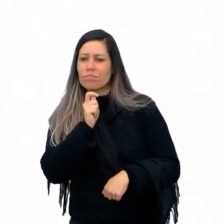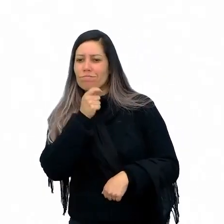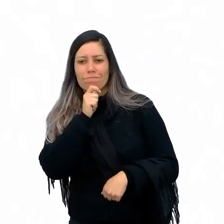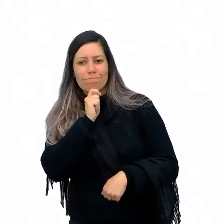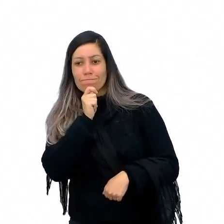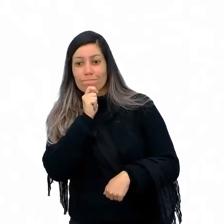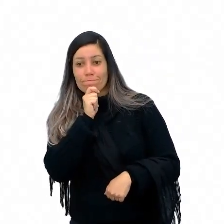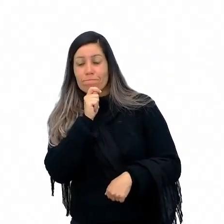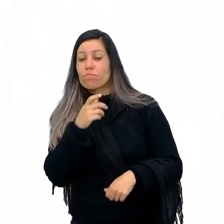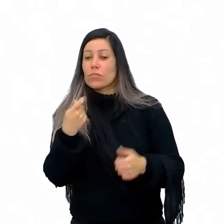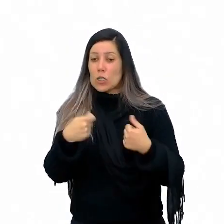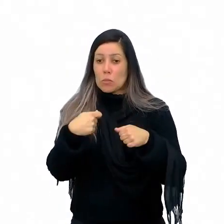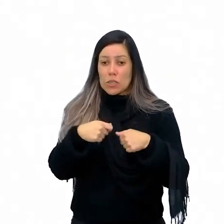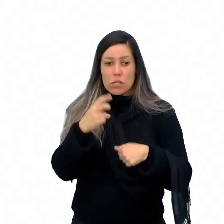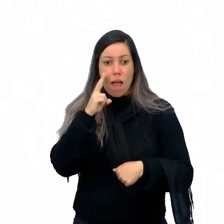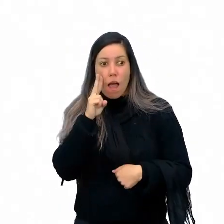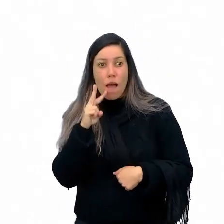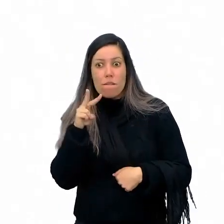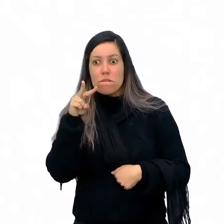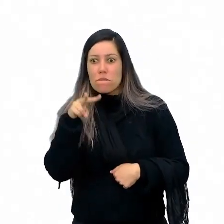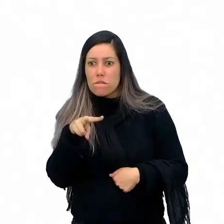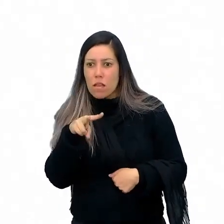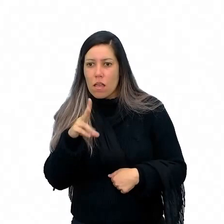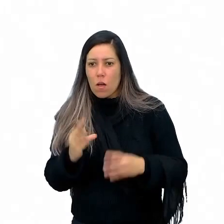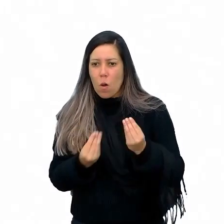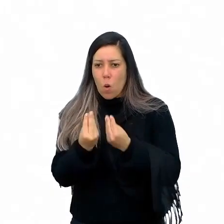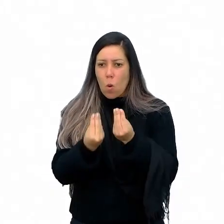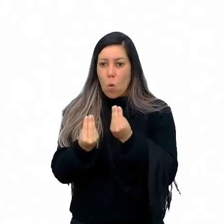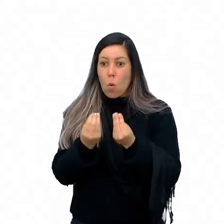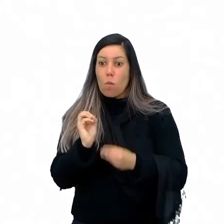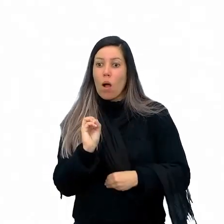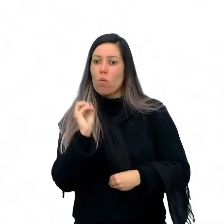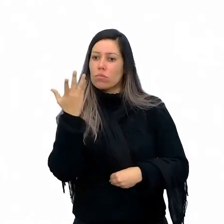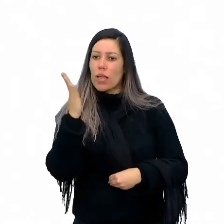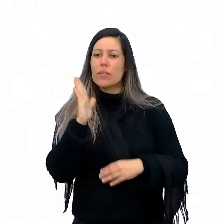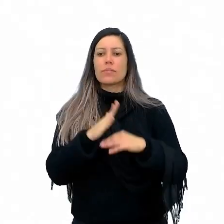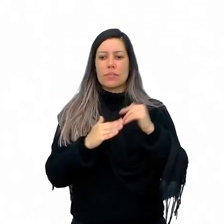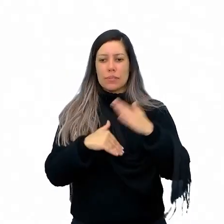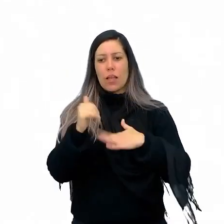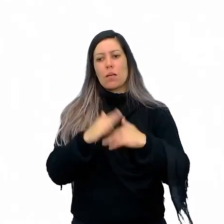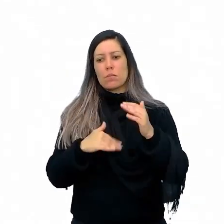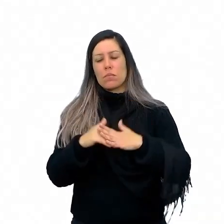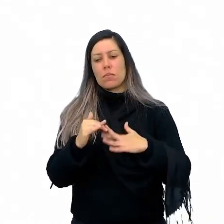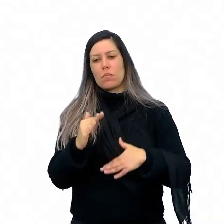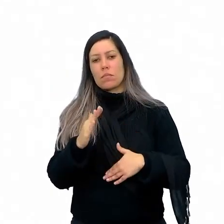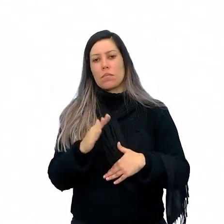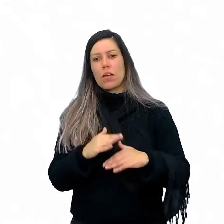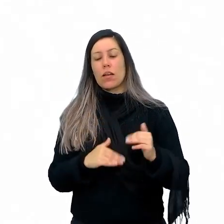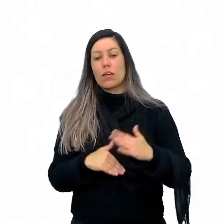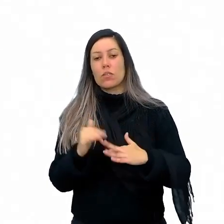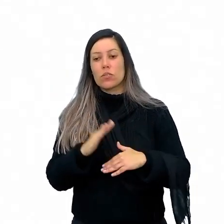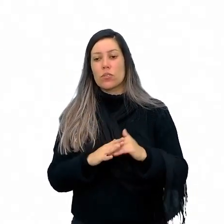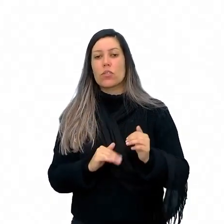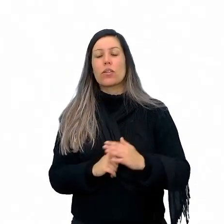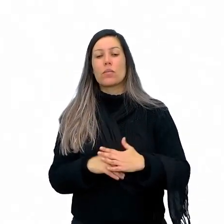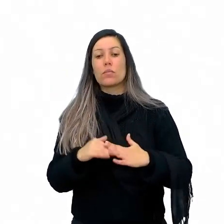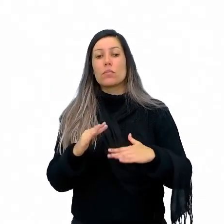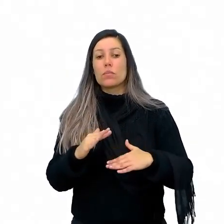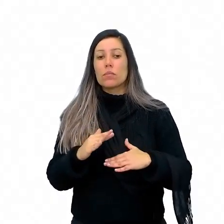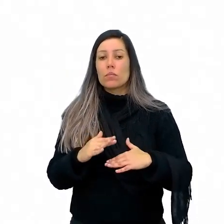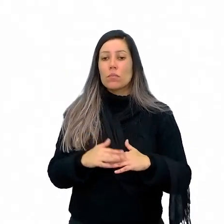que ver como é que isso acontece na prática, tá bem? Então, talvez nem